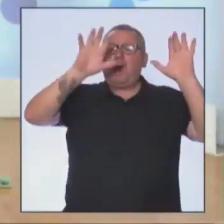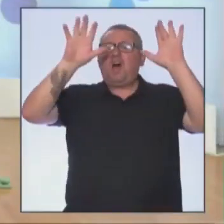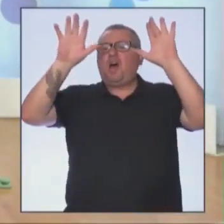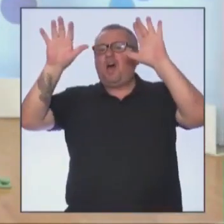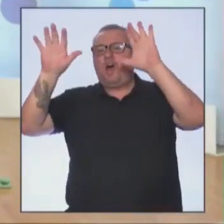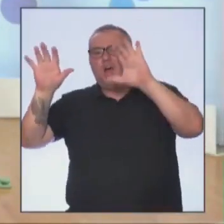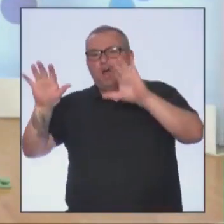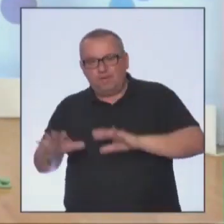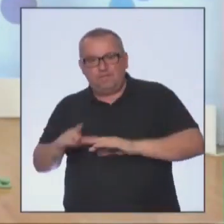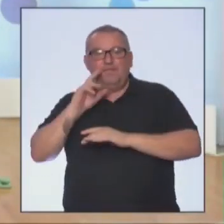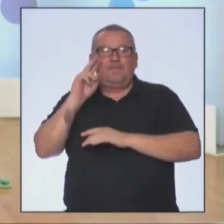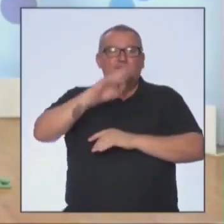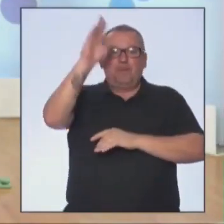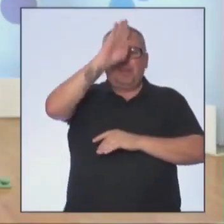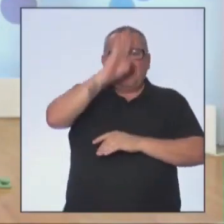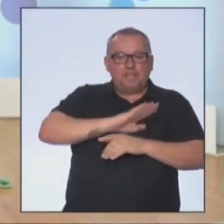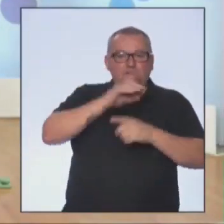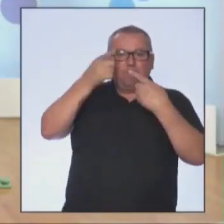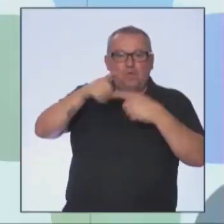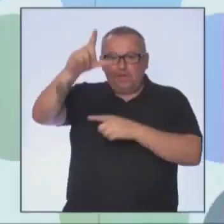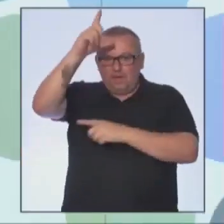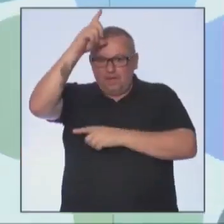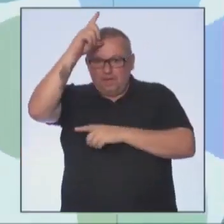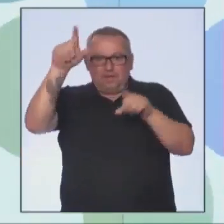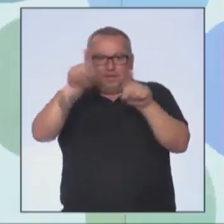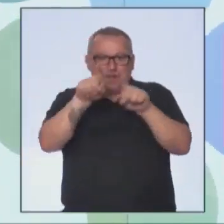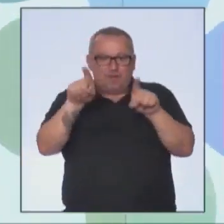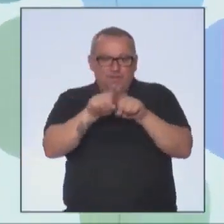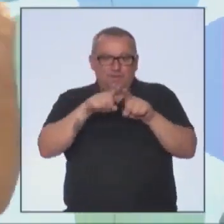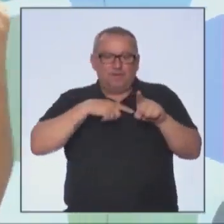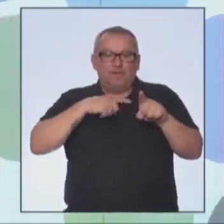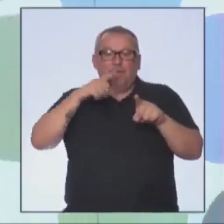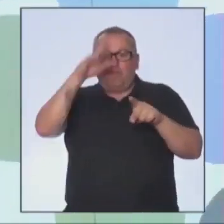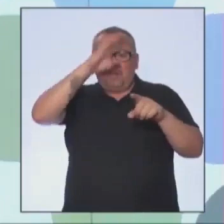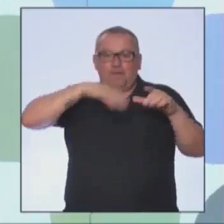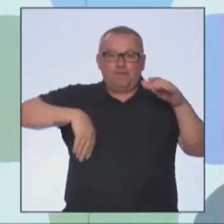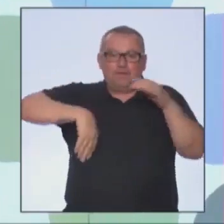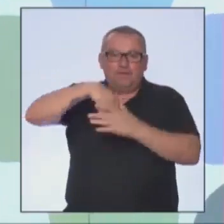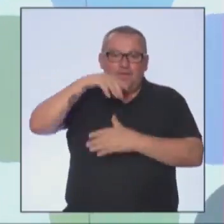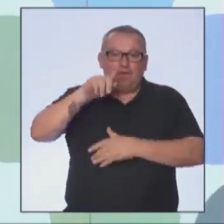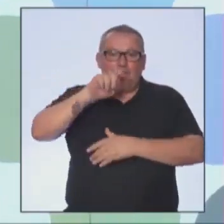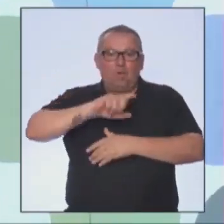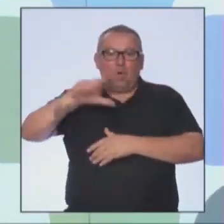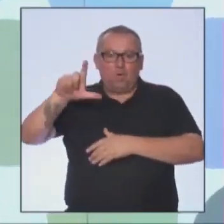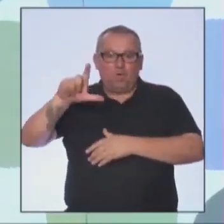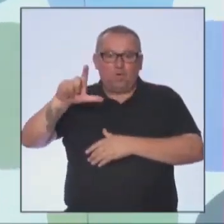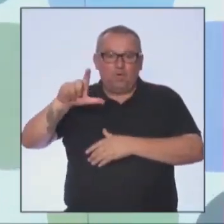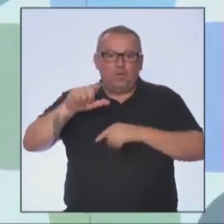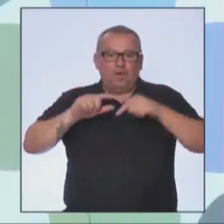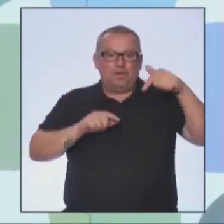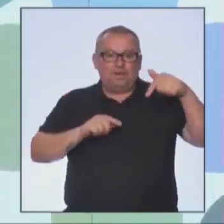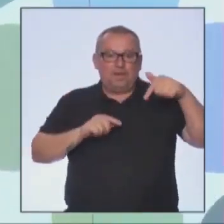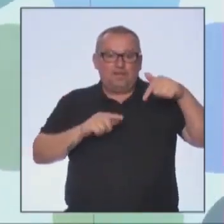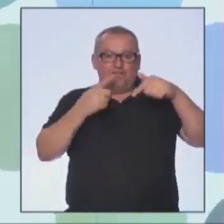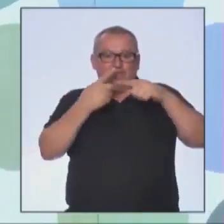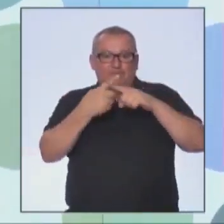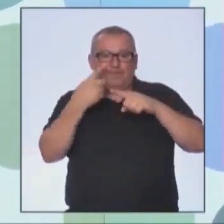imagina, Brasil contra a Alemanha, final da Copa do Mundo, o Brasil mete um 7-1 na Alemanha,